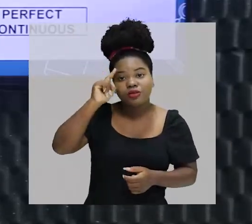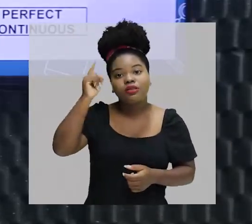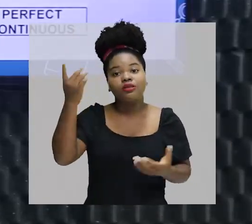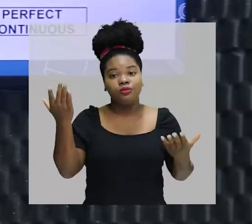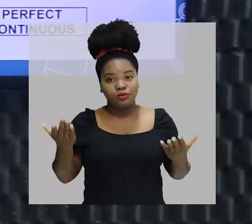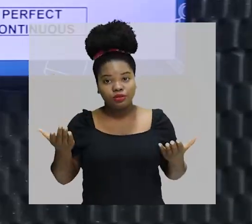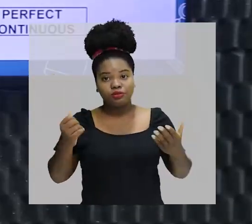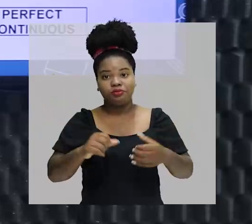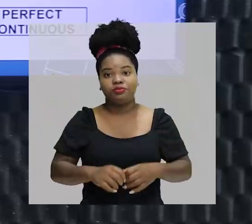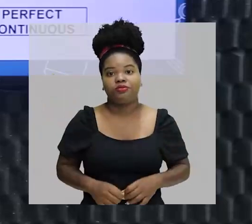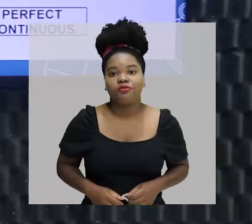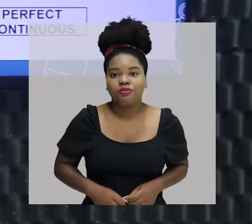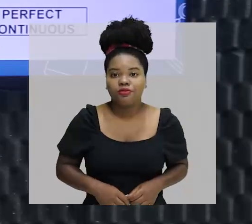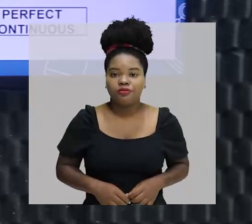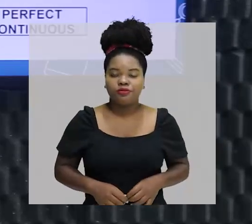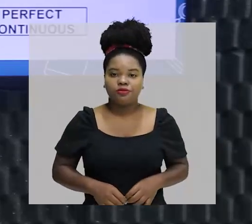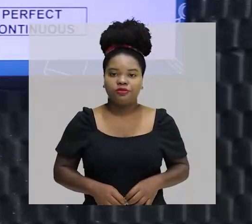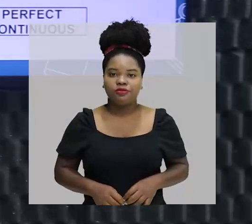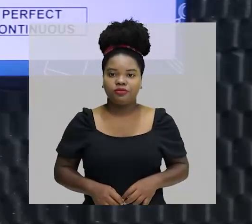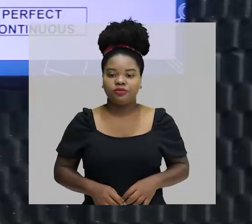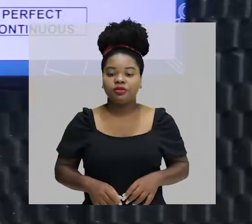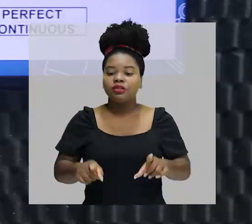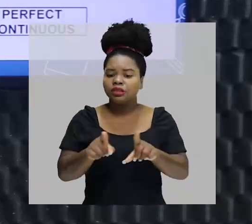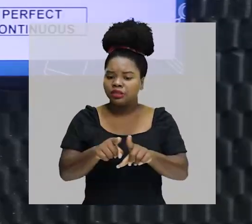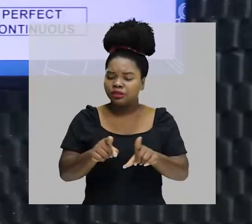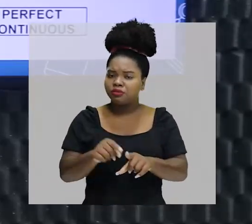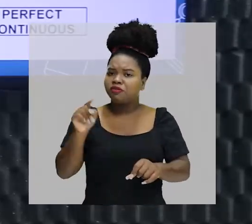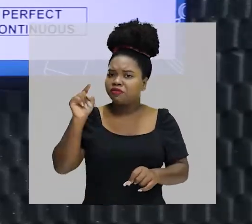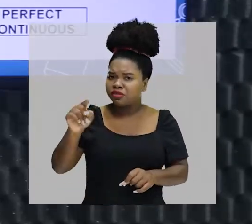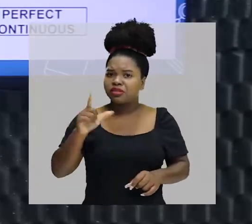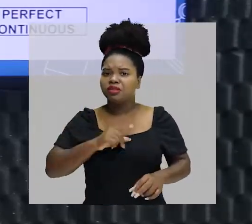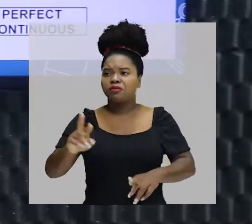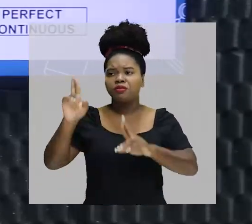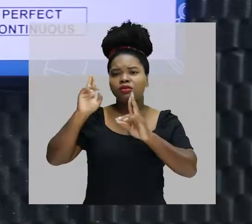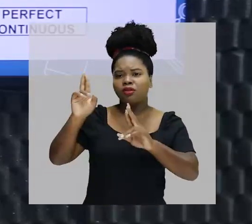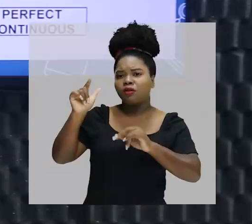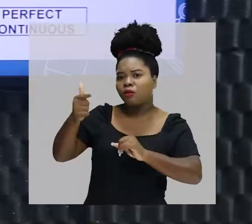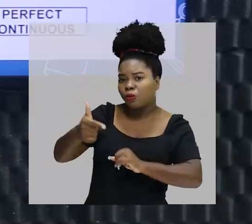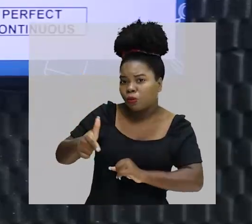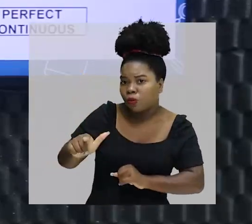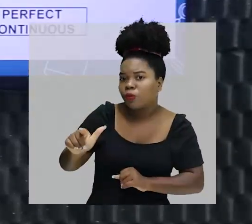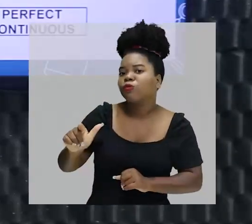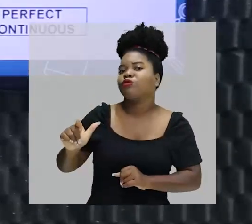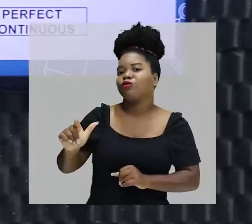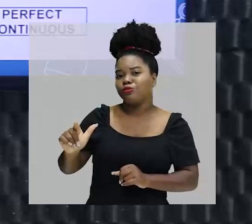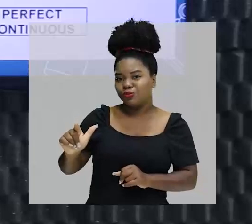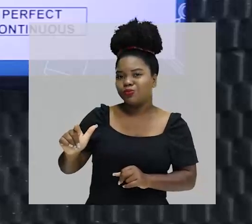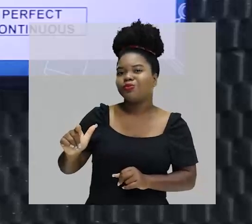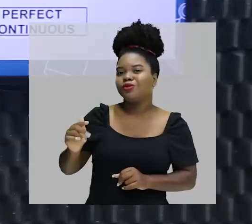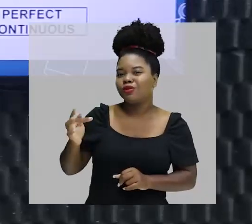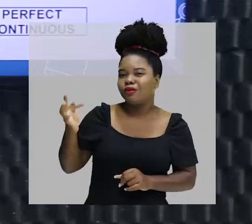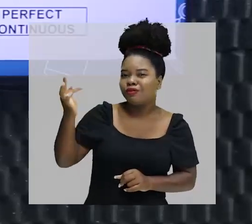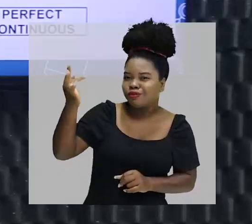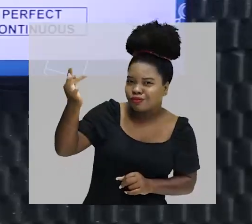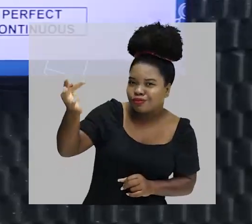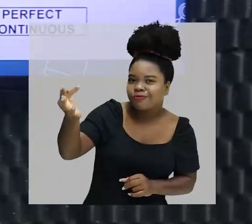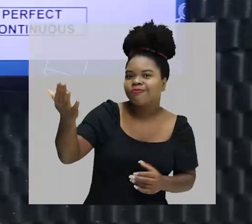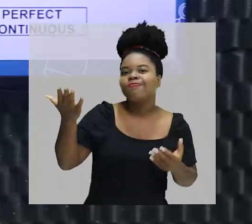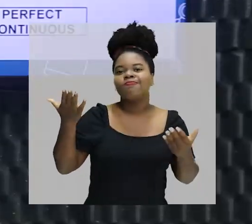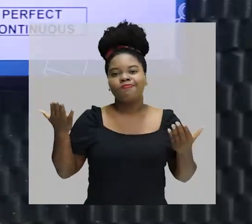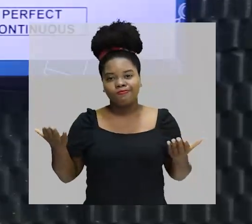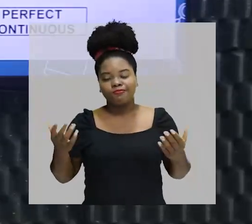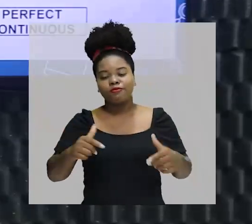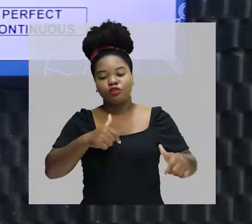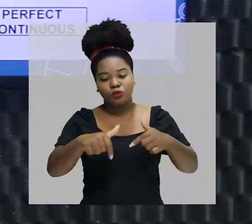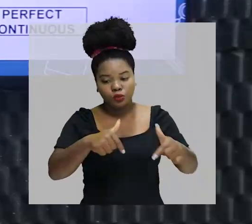se mantém presente no meu dia a dia, e você ainda tem uma expectativa dela continuar. Você tem uma expectativa de que você vai